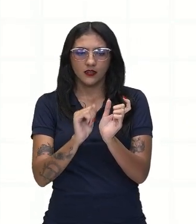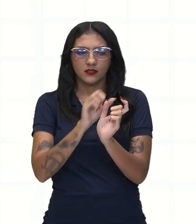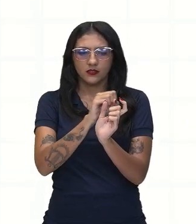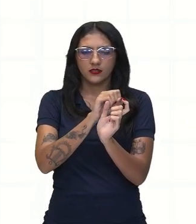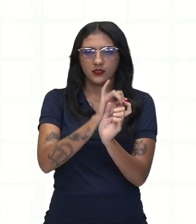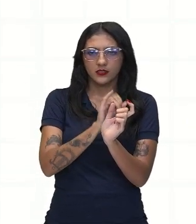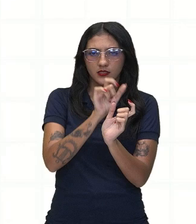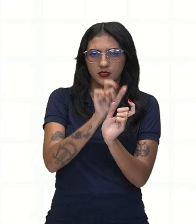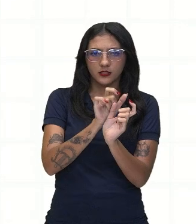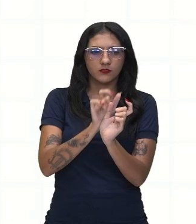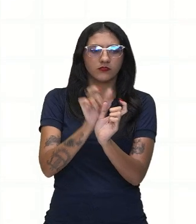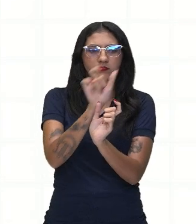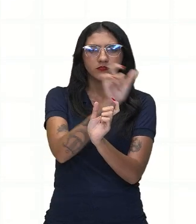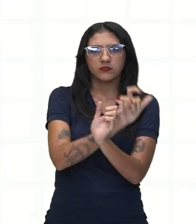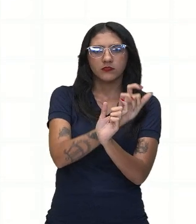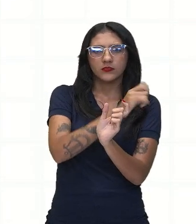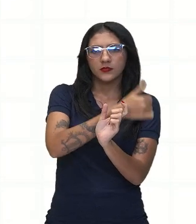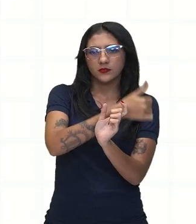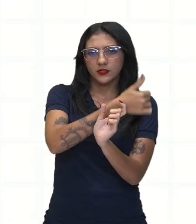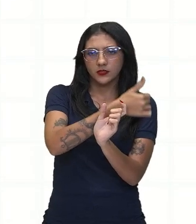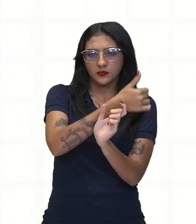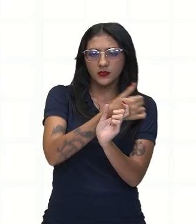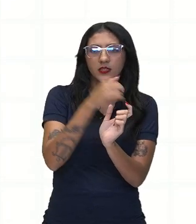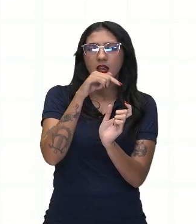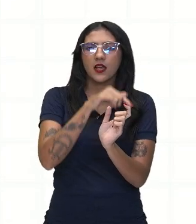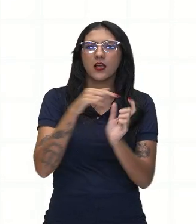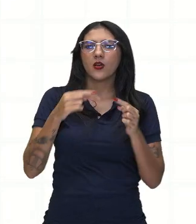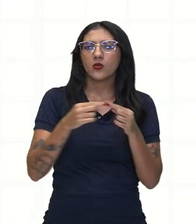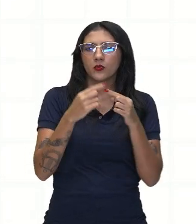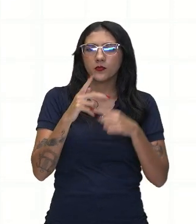sílaba, antepenúltima sílaba eu chamo de